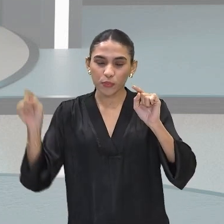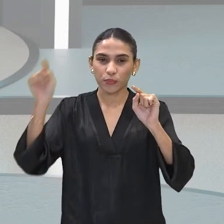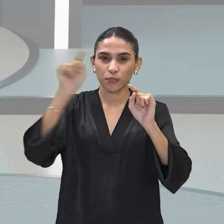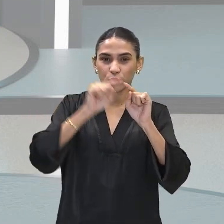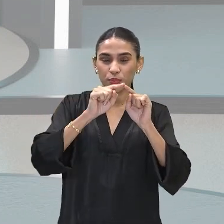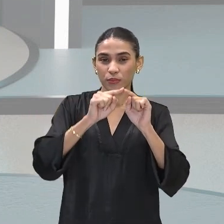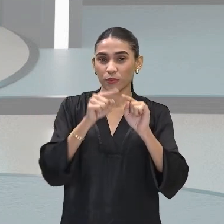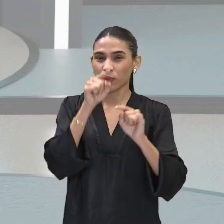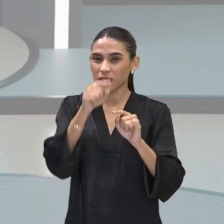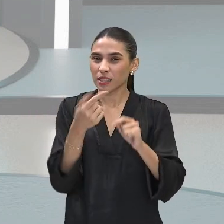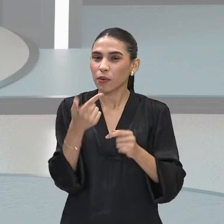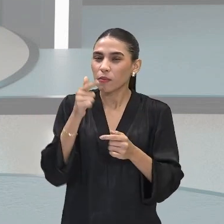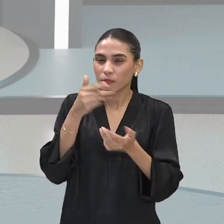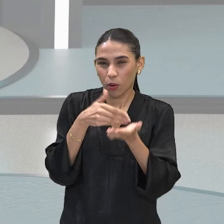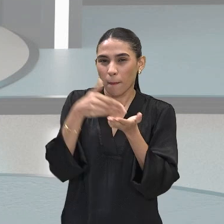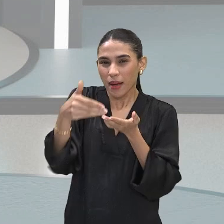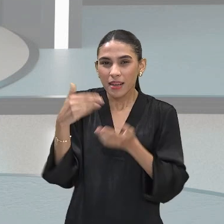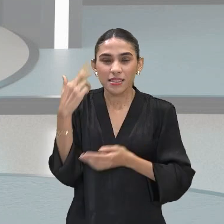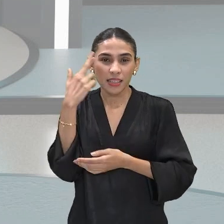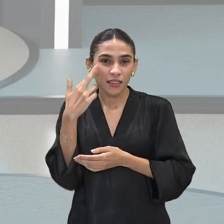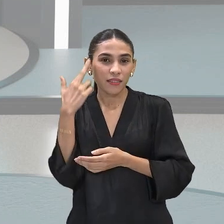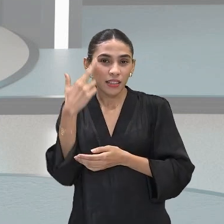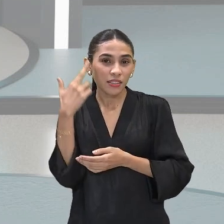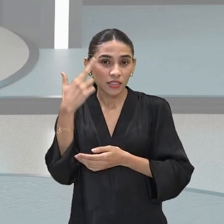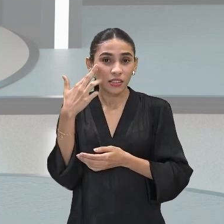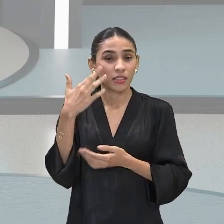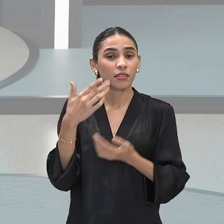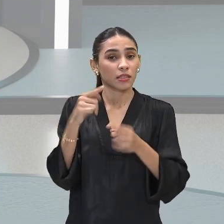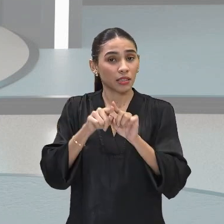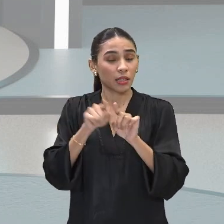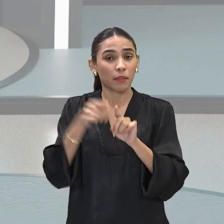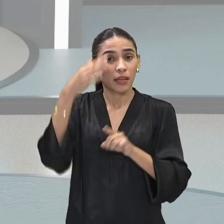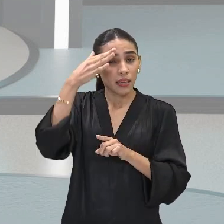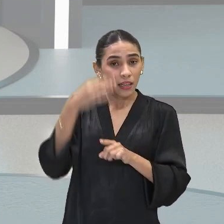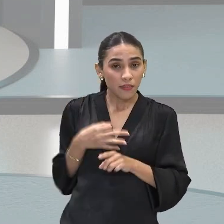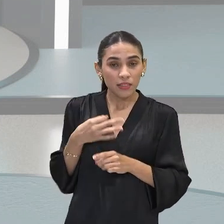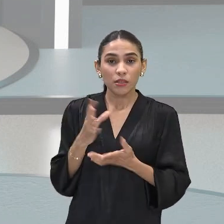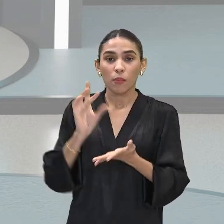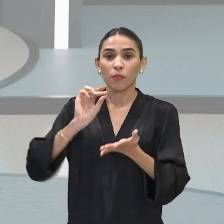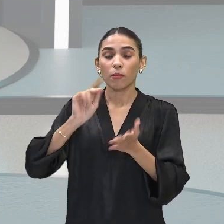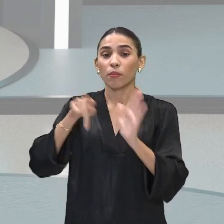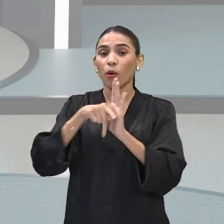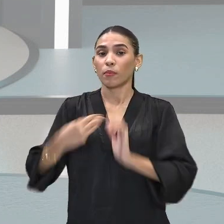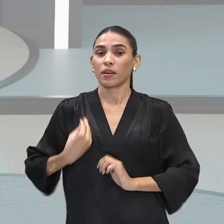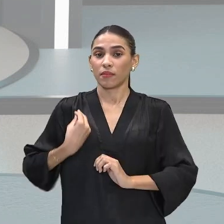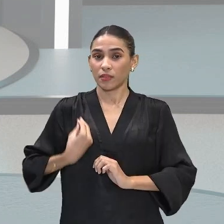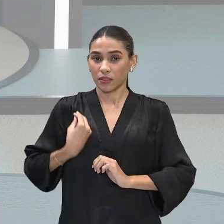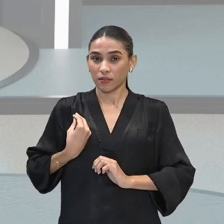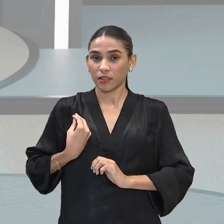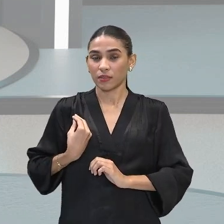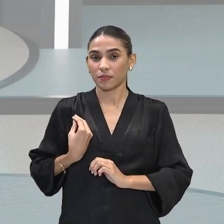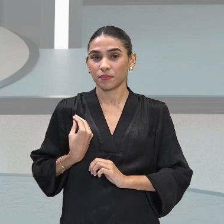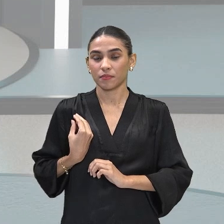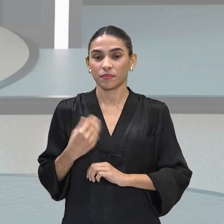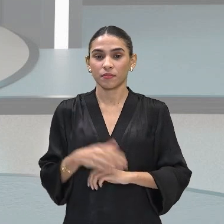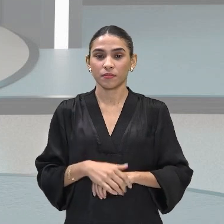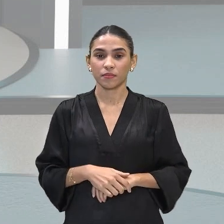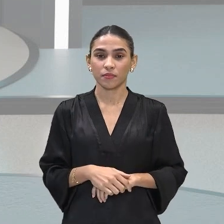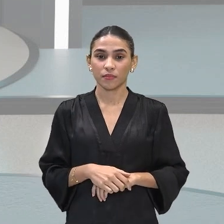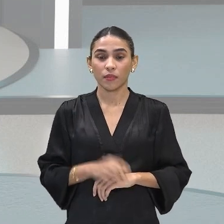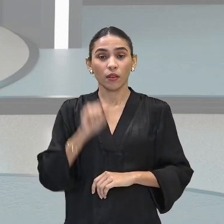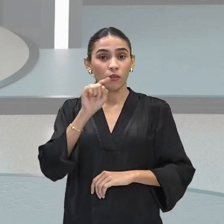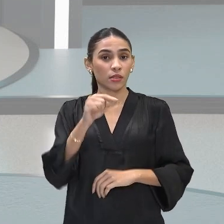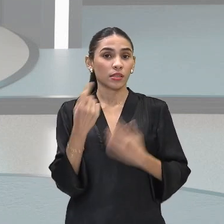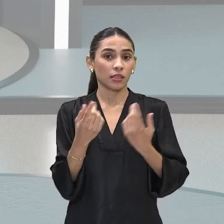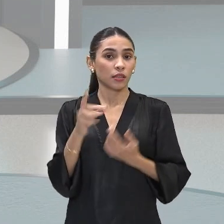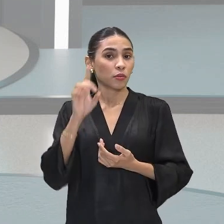te leva, talvez, a compreender a tua própria realidade, aquele contexto do cotidiano. Você vê